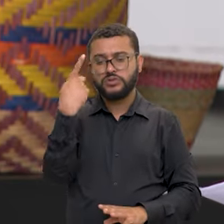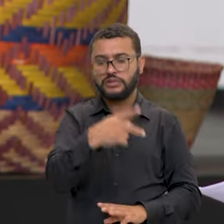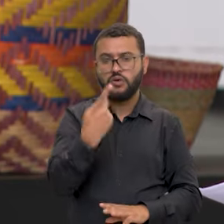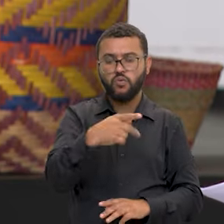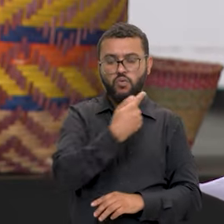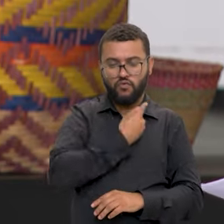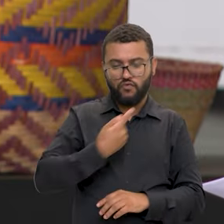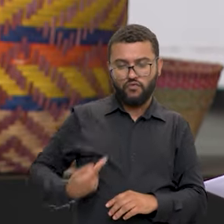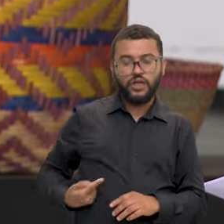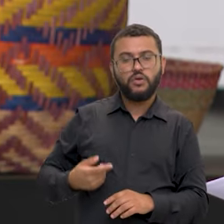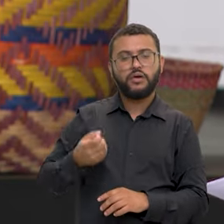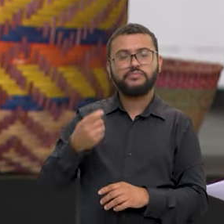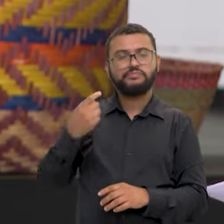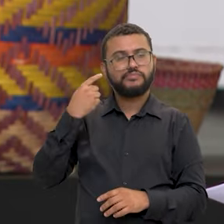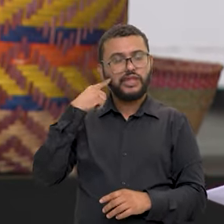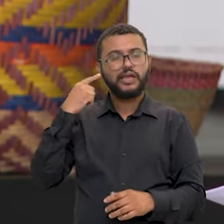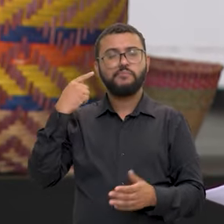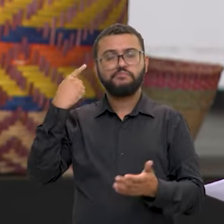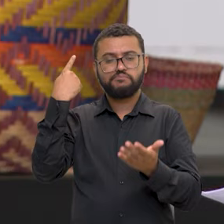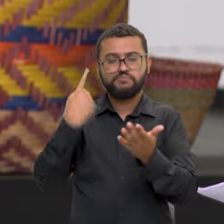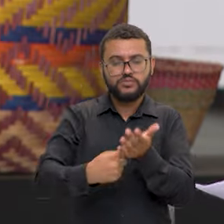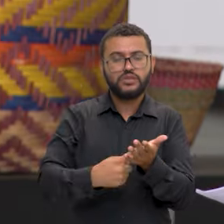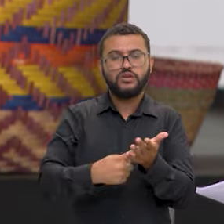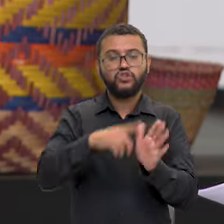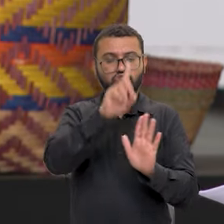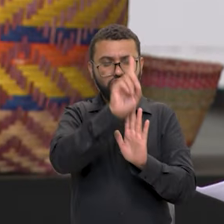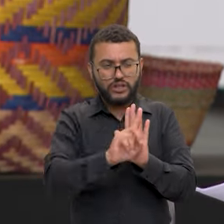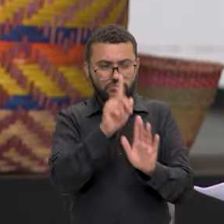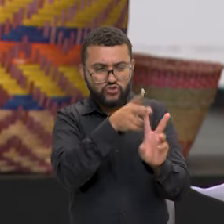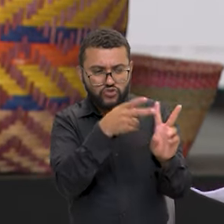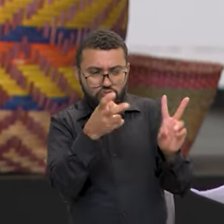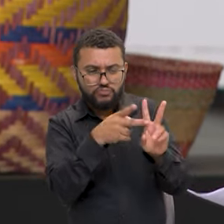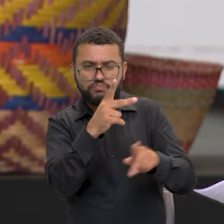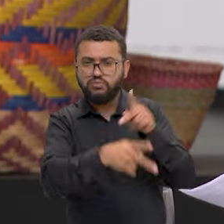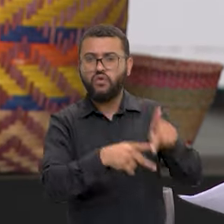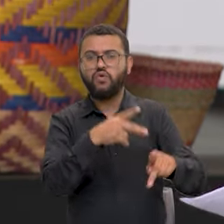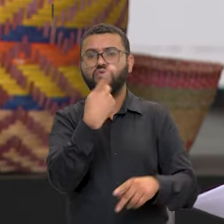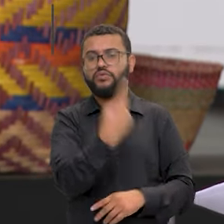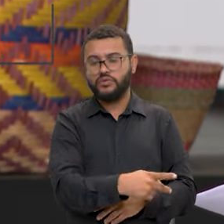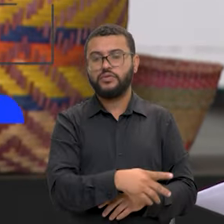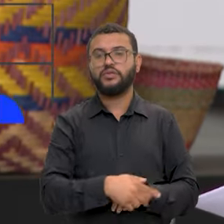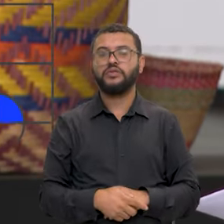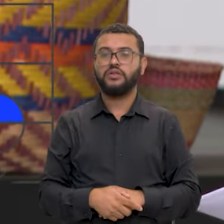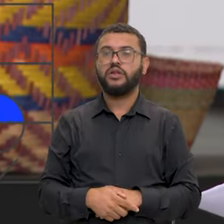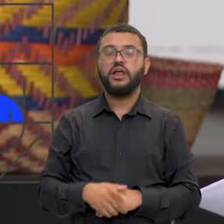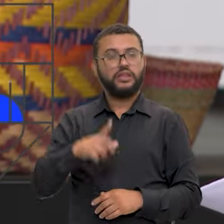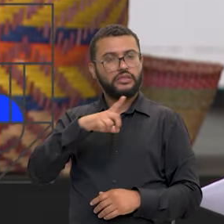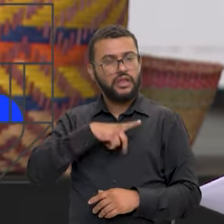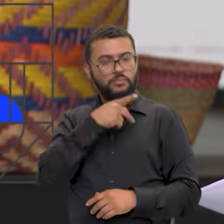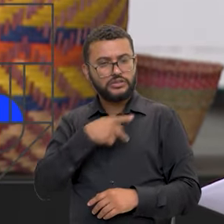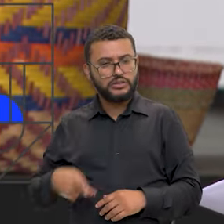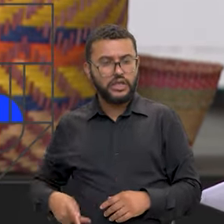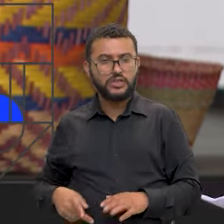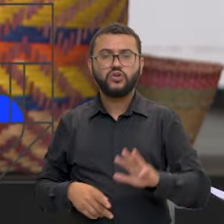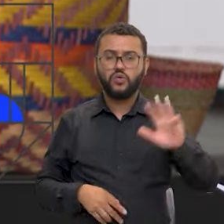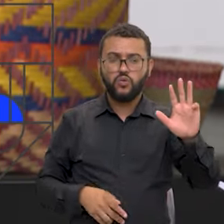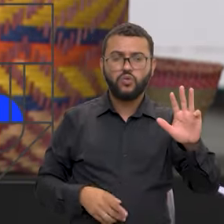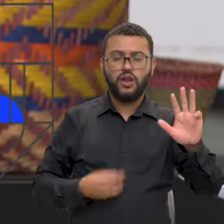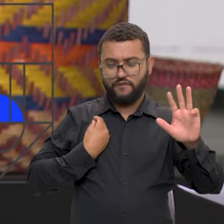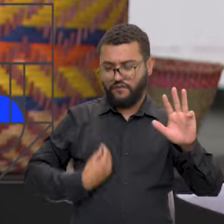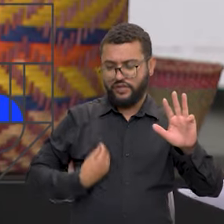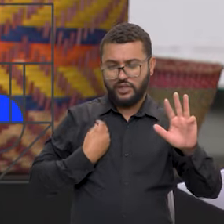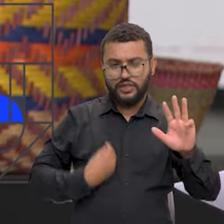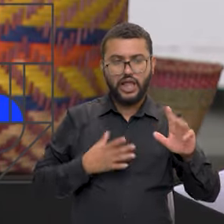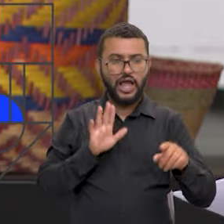consolidar o direito dos povos indígenas. Então, quando tem um compromisso do nosso presidente e convida os povos